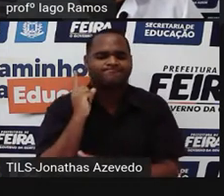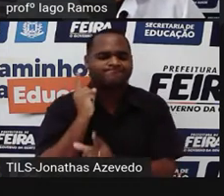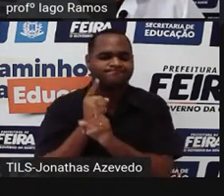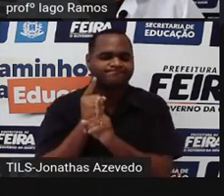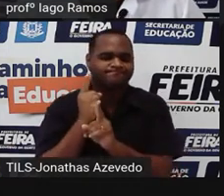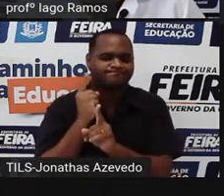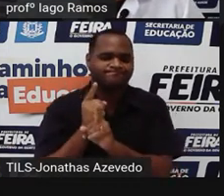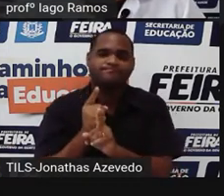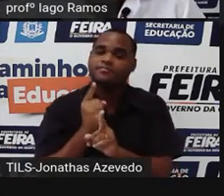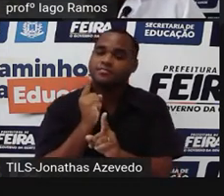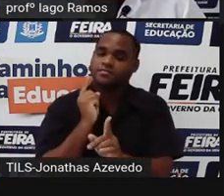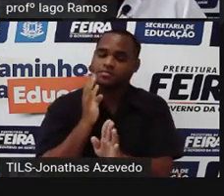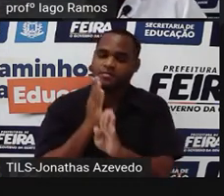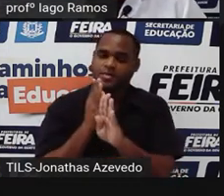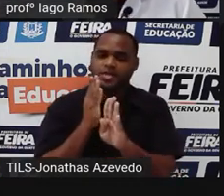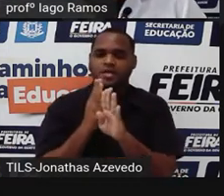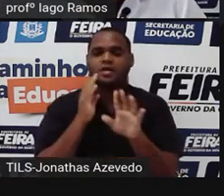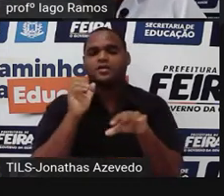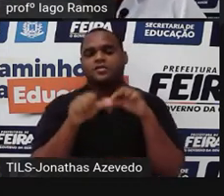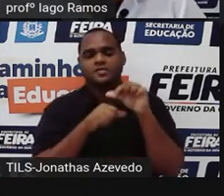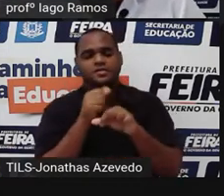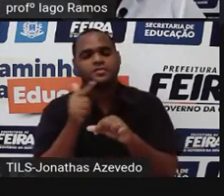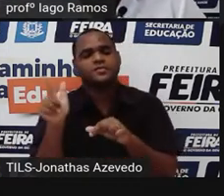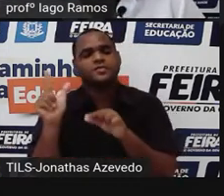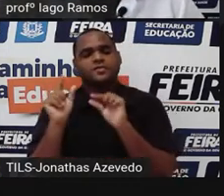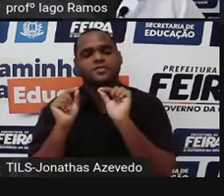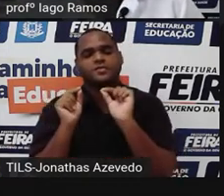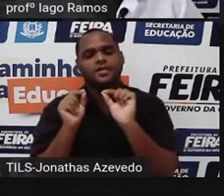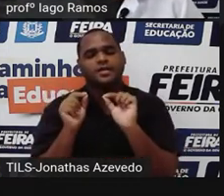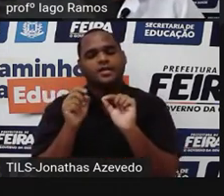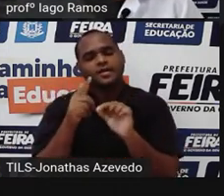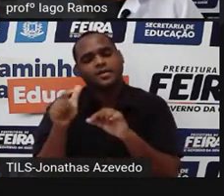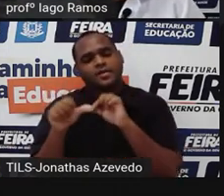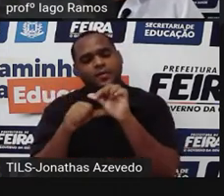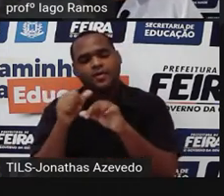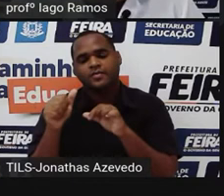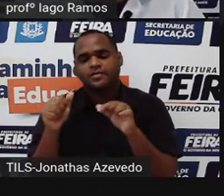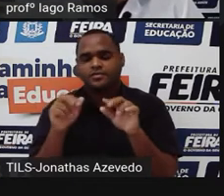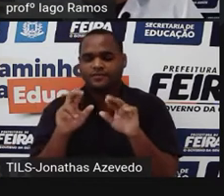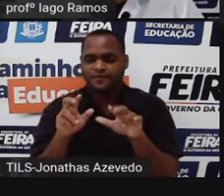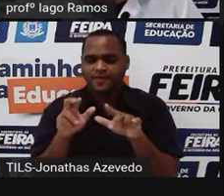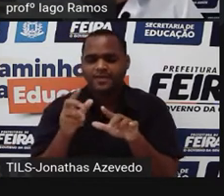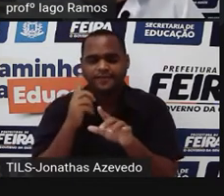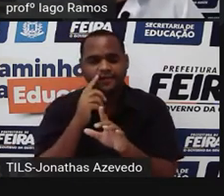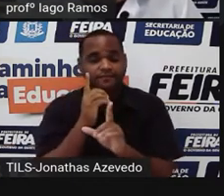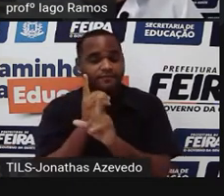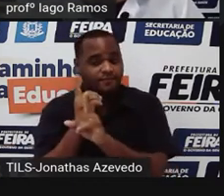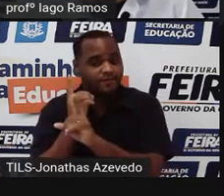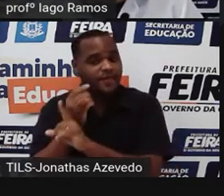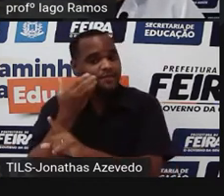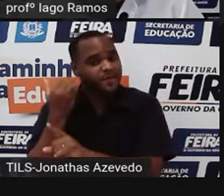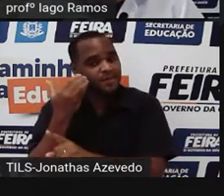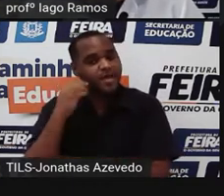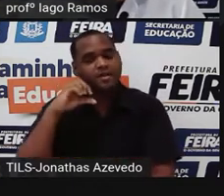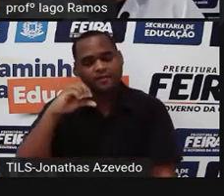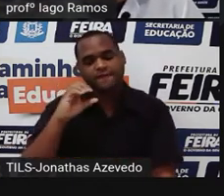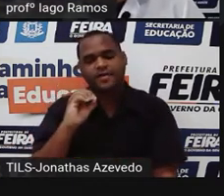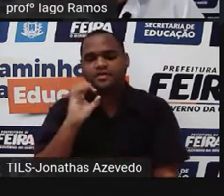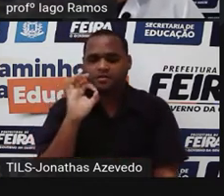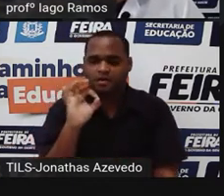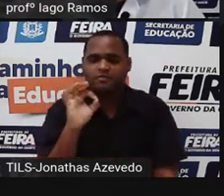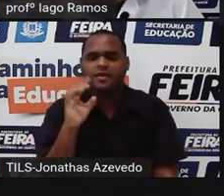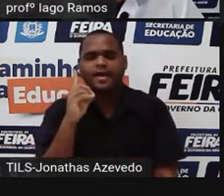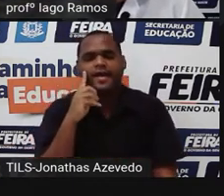fica do lado oposto ao ângulo reto. Então, acha o ângulo reto, que é o ângulo de 90 graus. Está